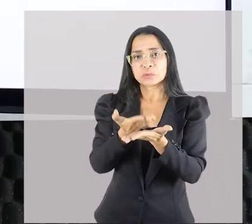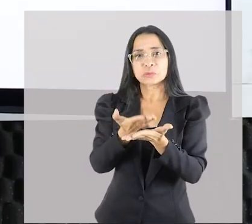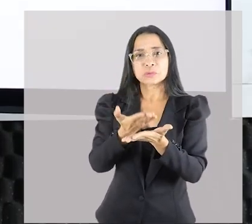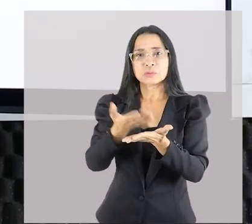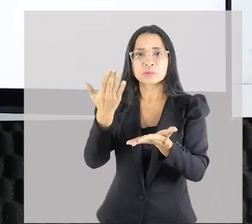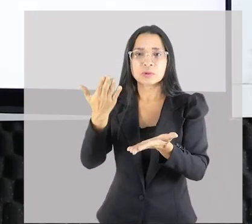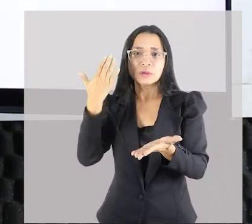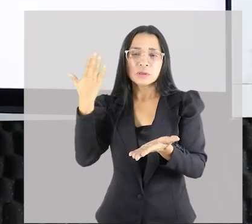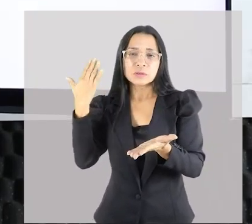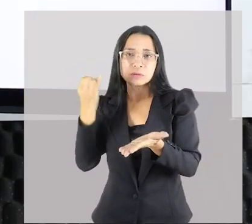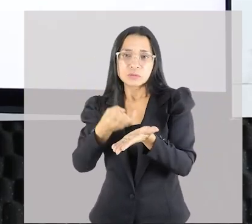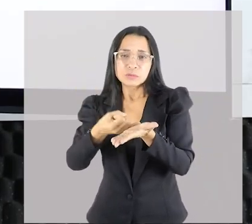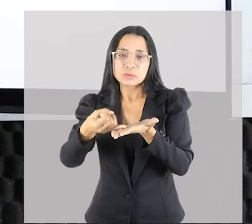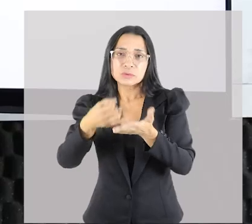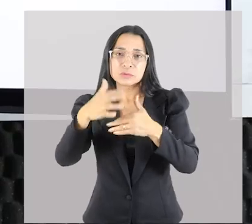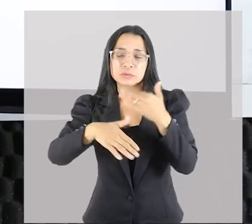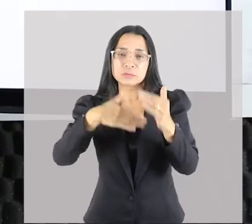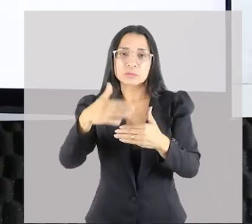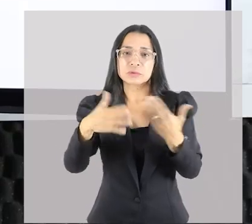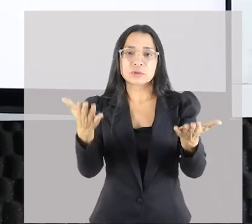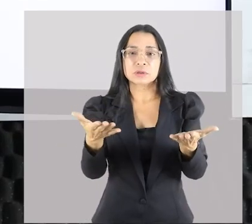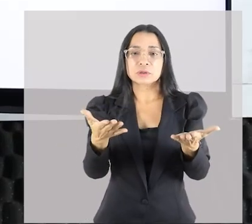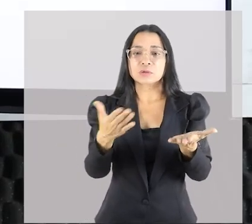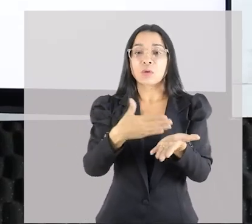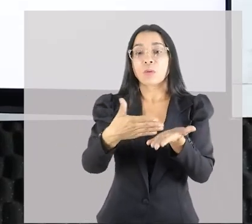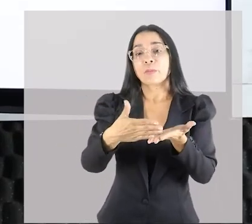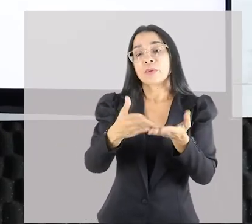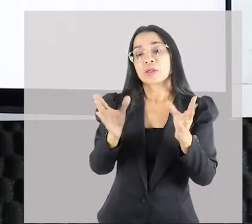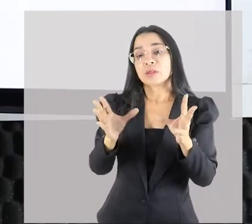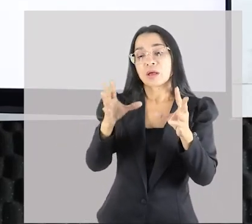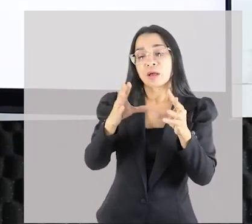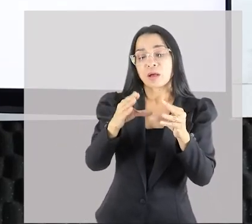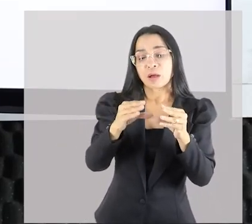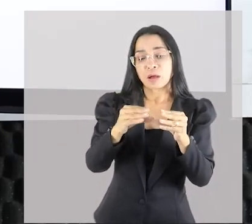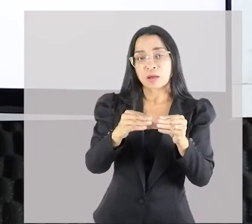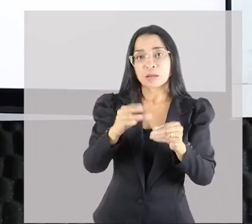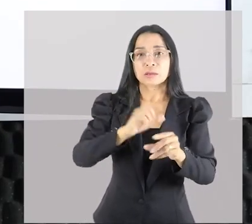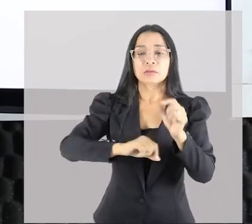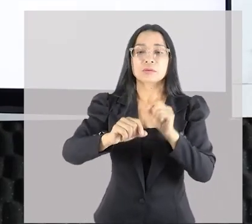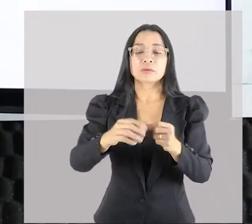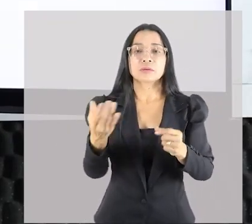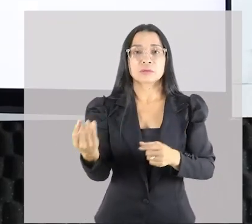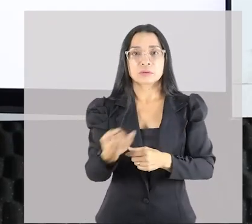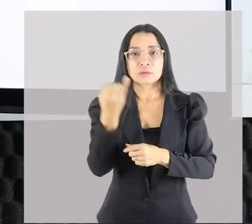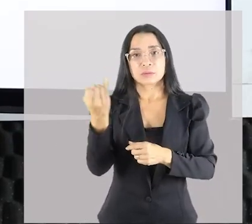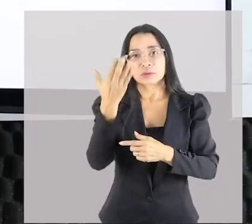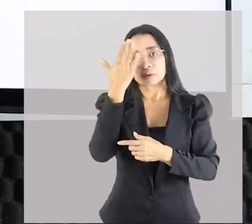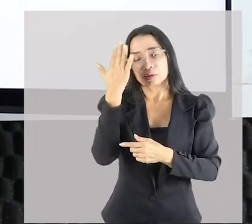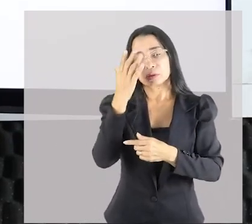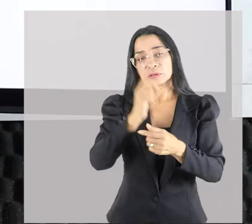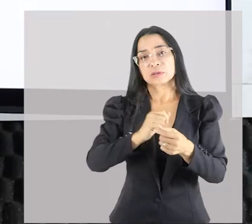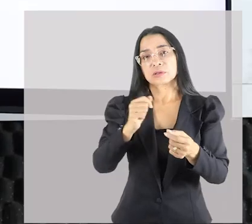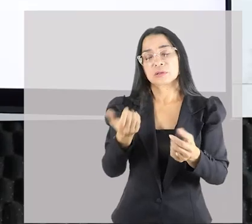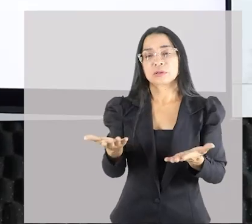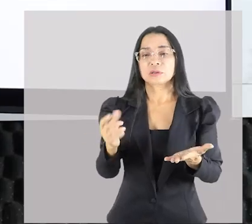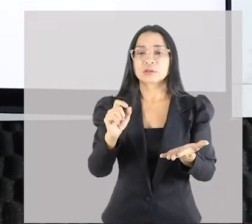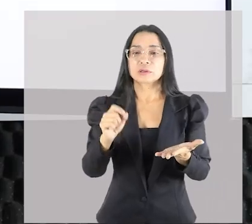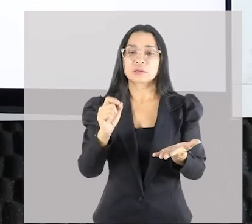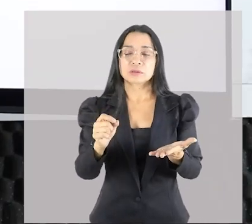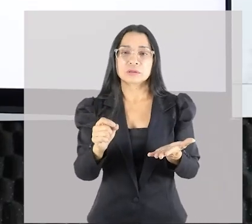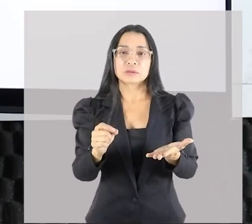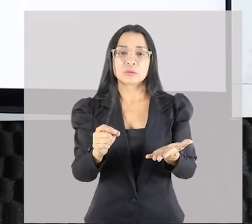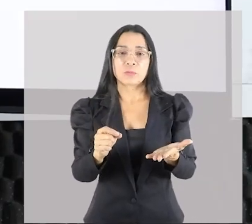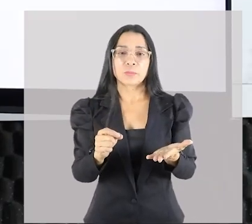ele começa então a baixar. E é importante nós entendermos, e vocês vão ver isso dentro de alguns livros, assim, ó,